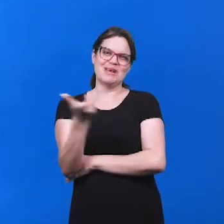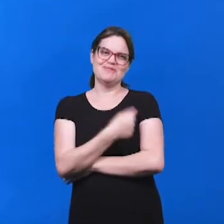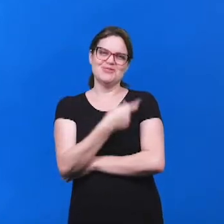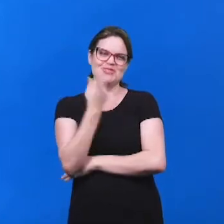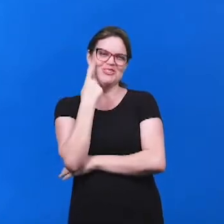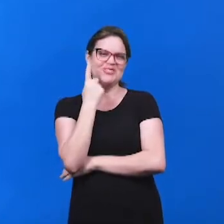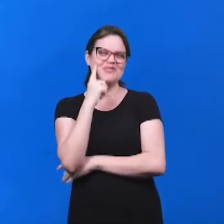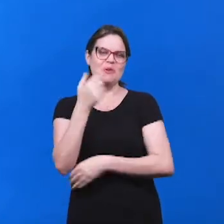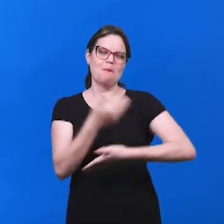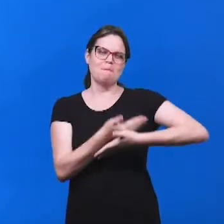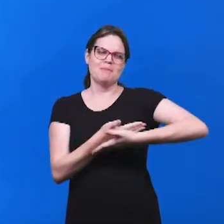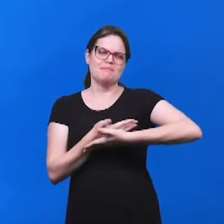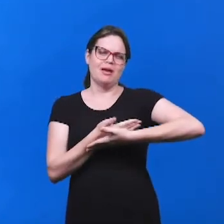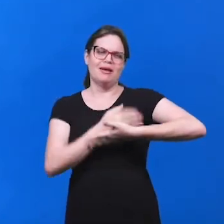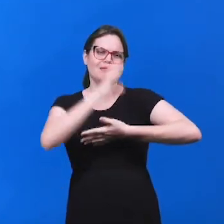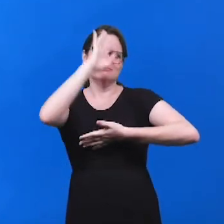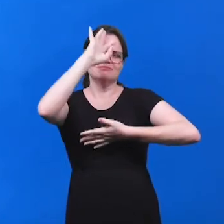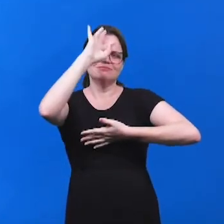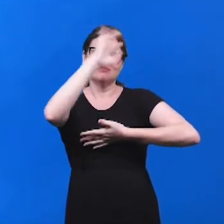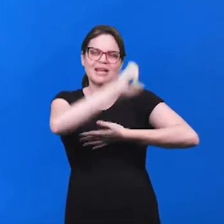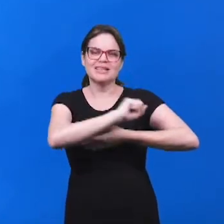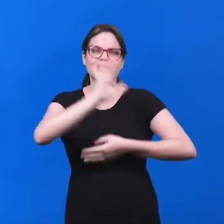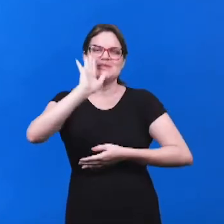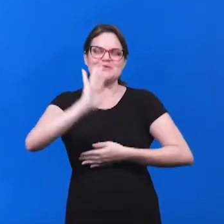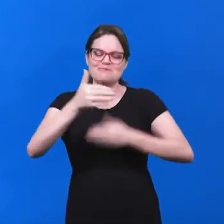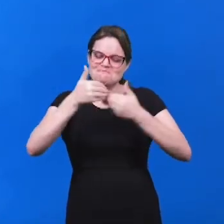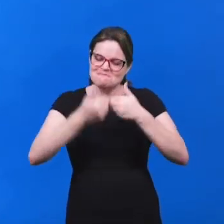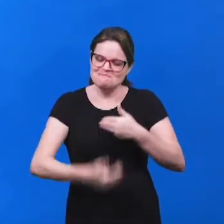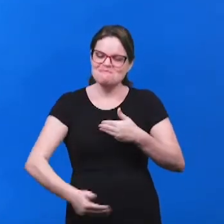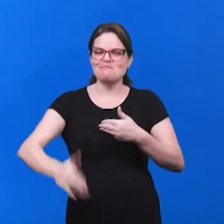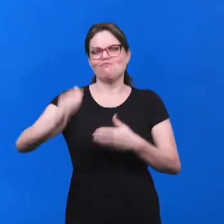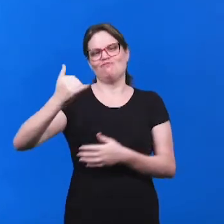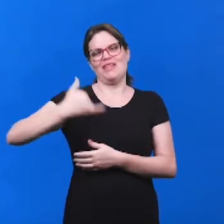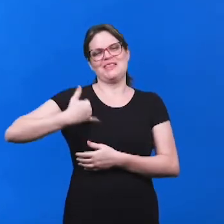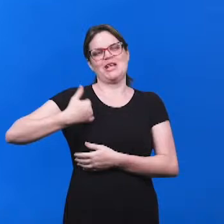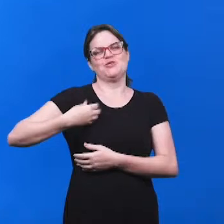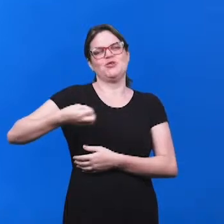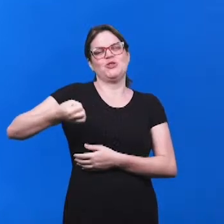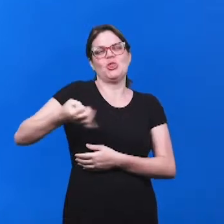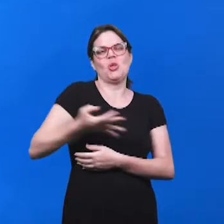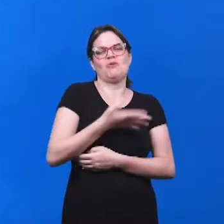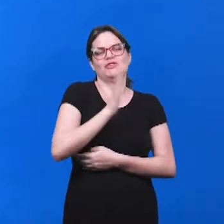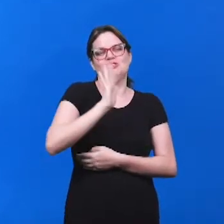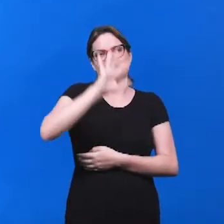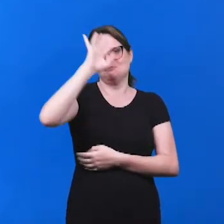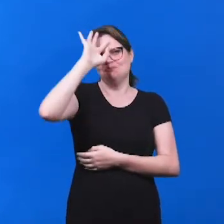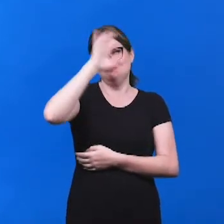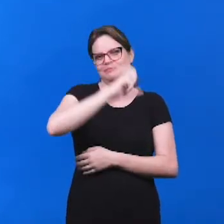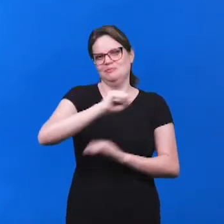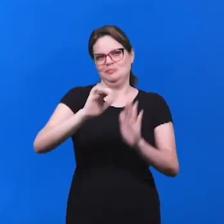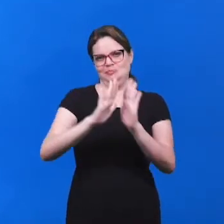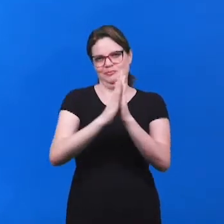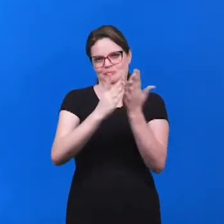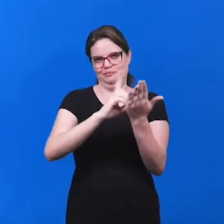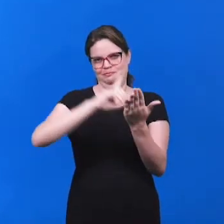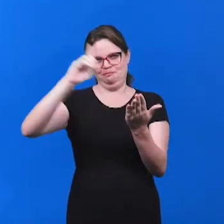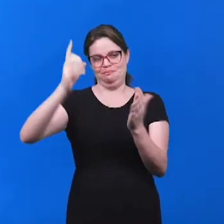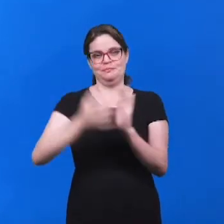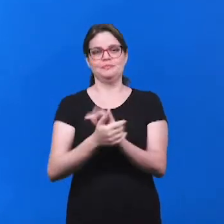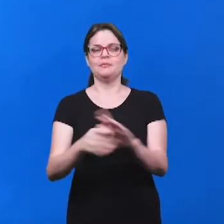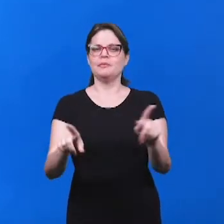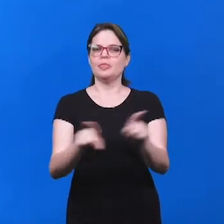nossos bebês ouvindo a palavra de Deus, já assimilando nessa idade o que é a palavra de Deus. Também